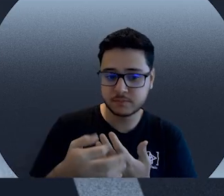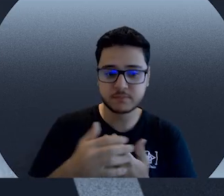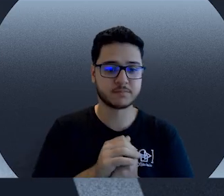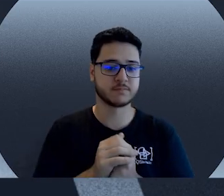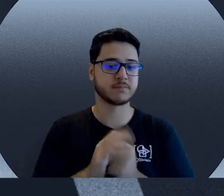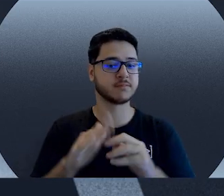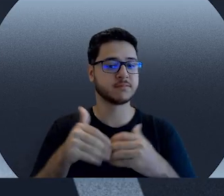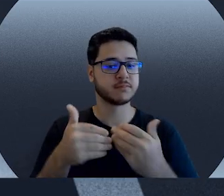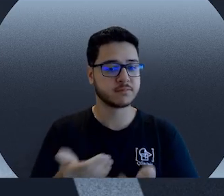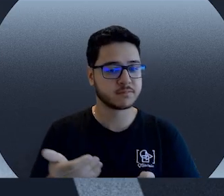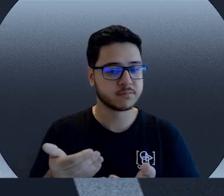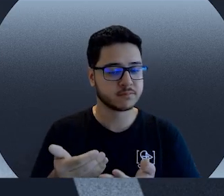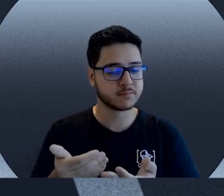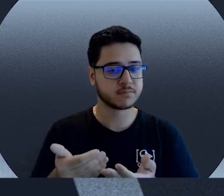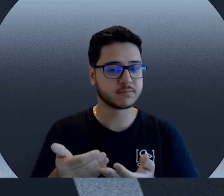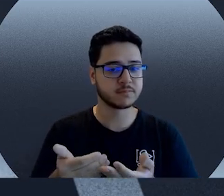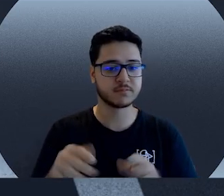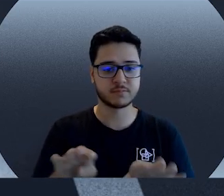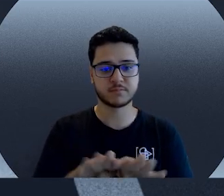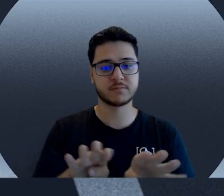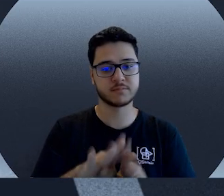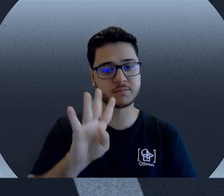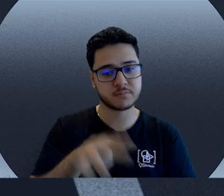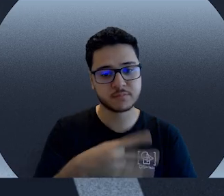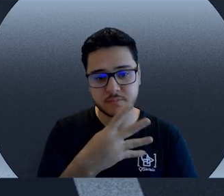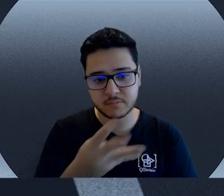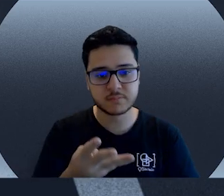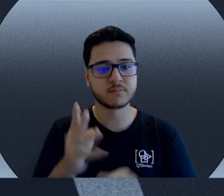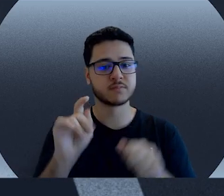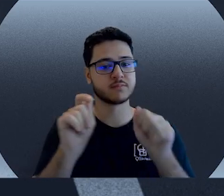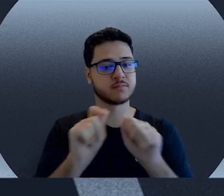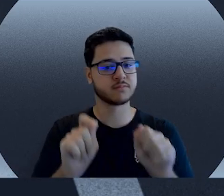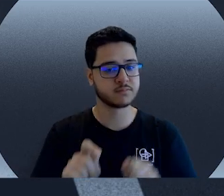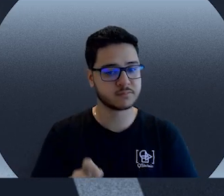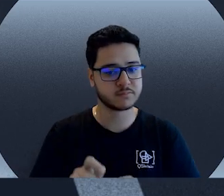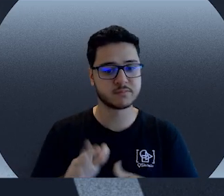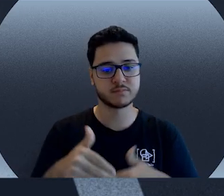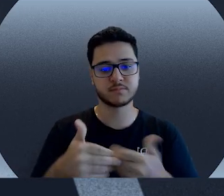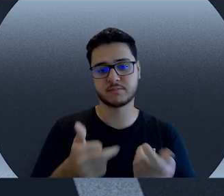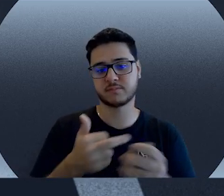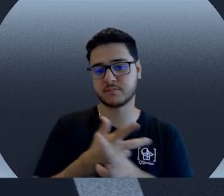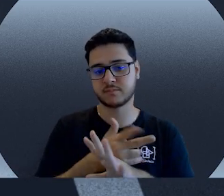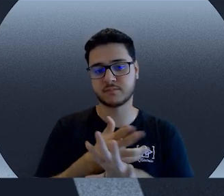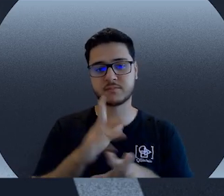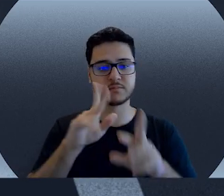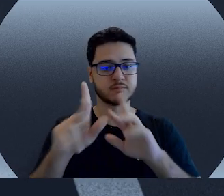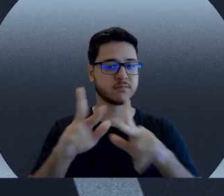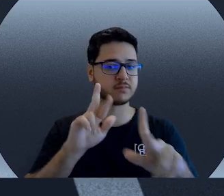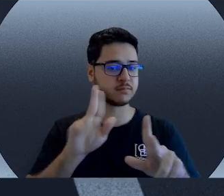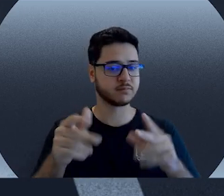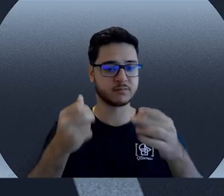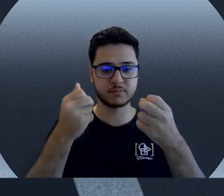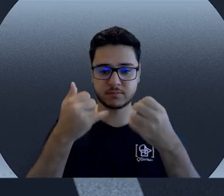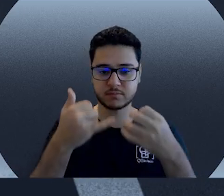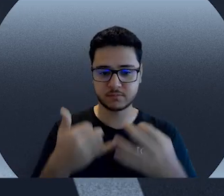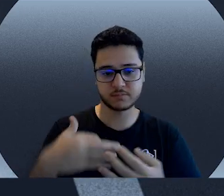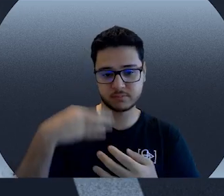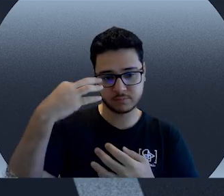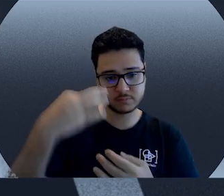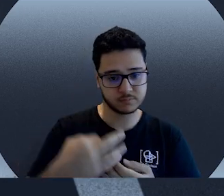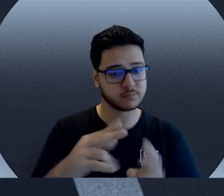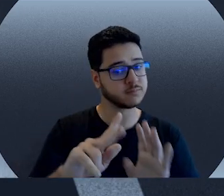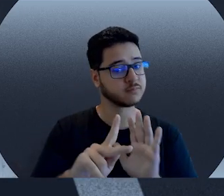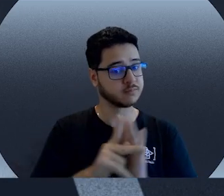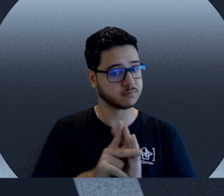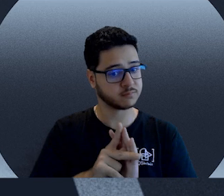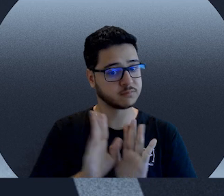tem instalações imersivas, mas também tem pintura, também tem escultura. Então, assim, a multiplicidade de linguagens, e isso não